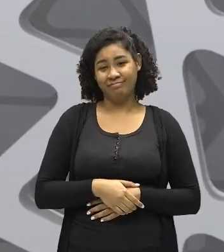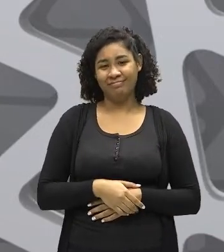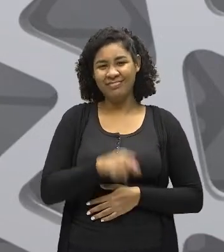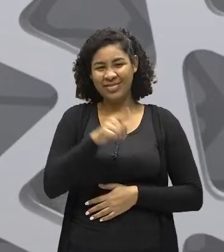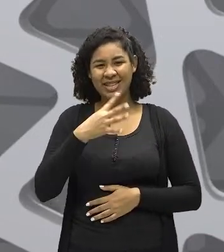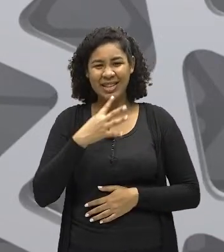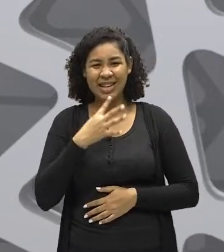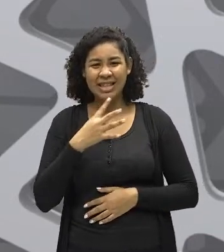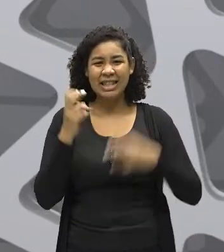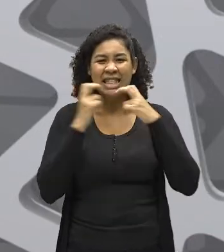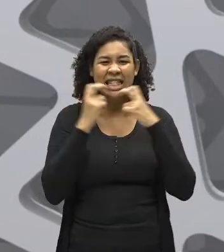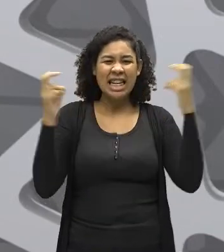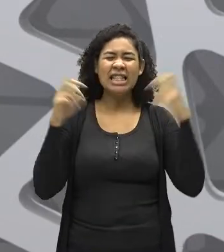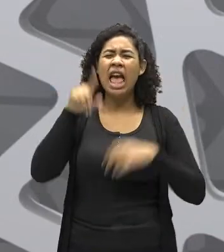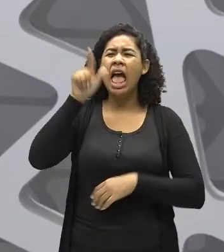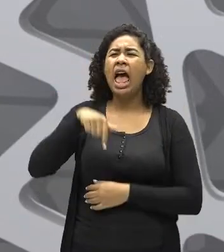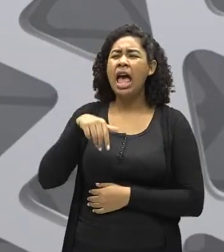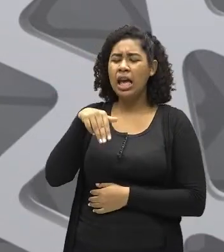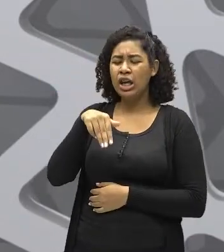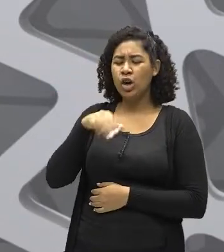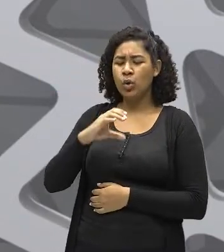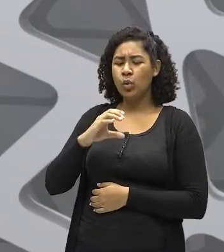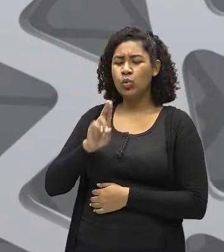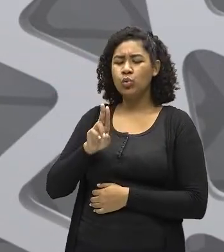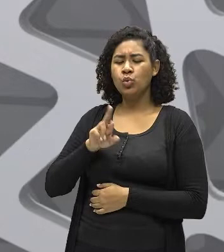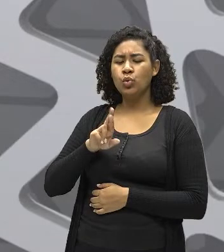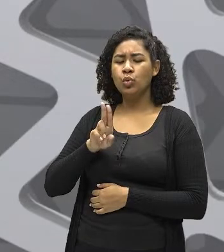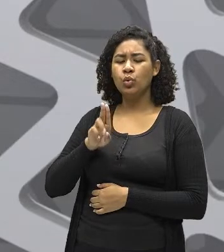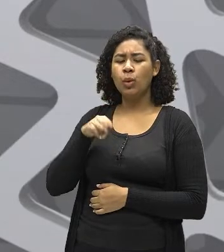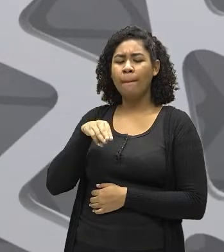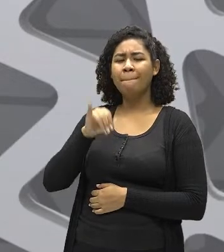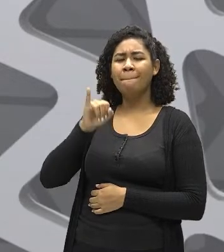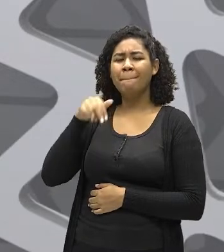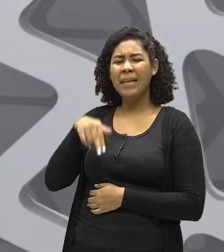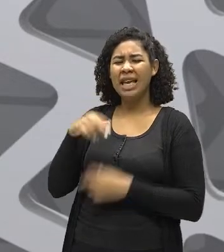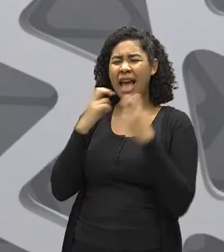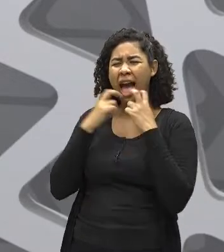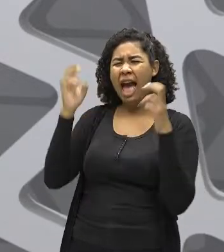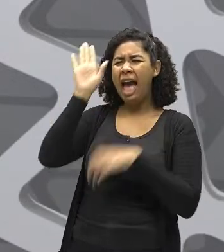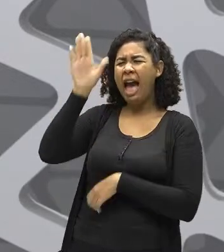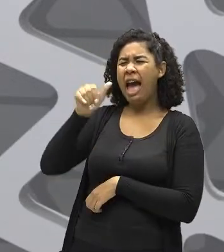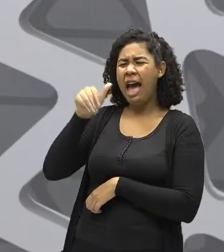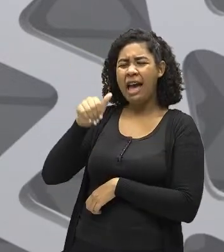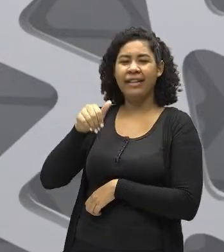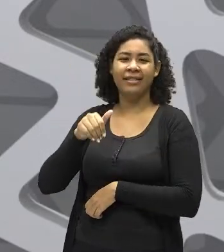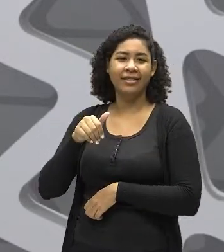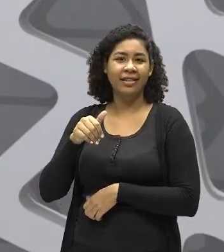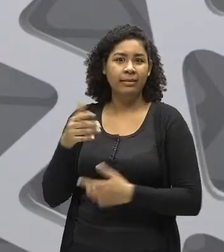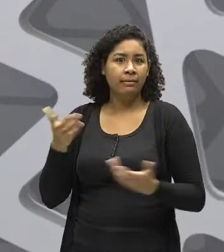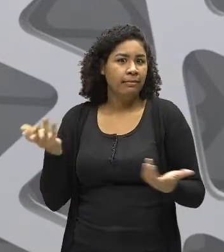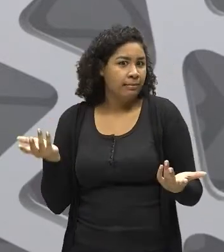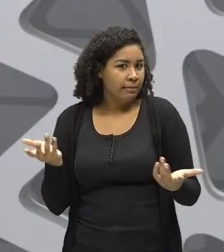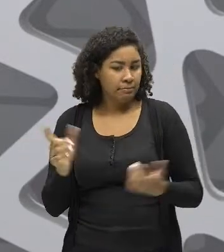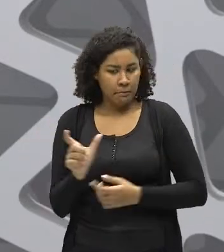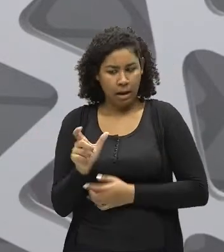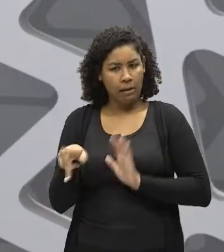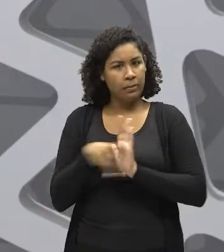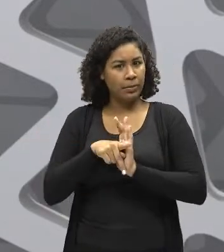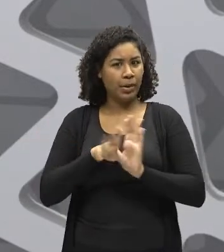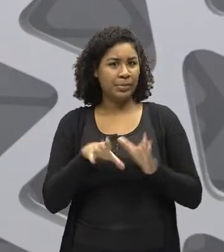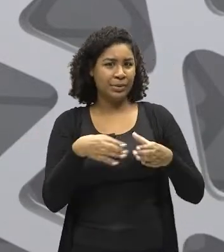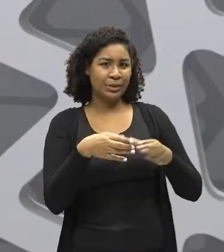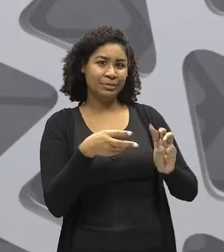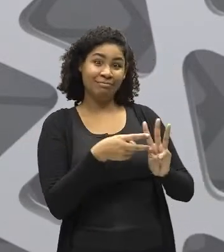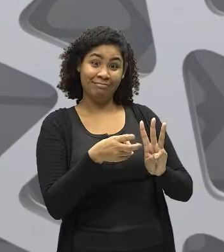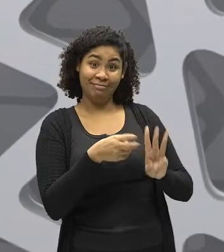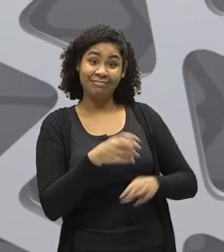ouviu um grito lá? Curumim, passa para casa! Né? Quem nunca? Então a gente começa a perceber